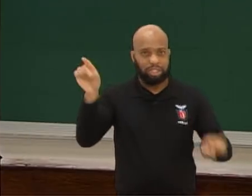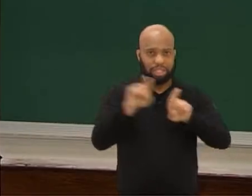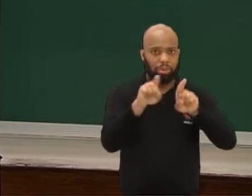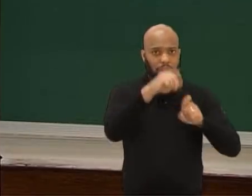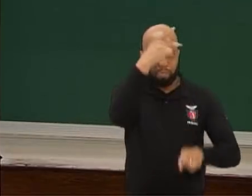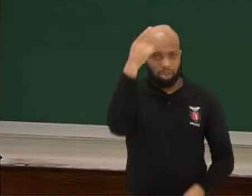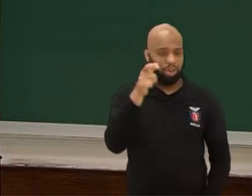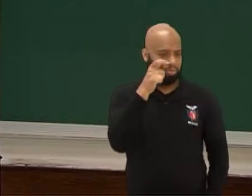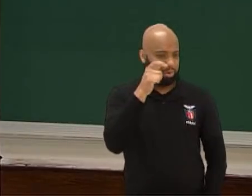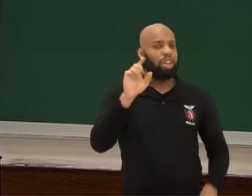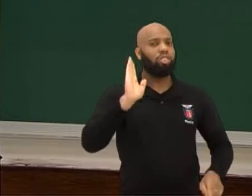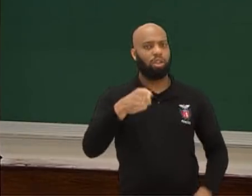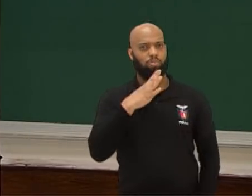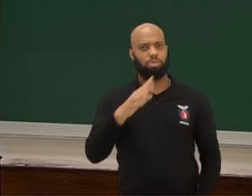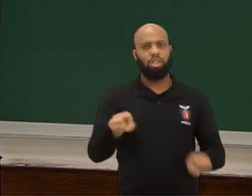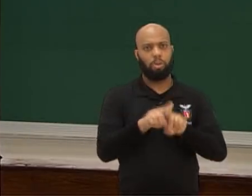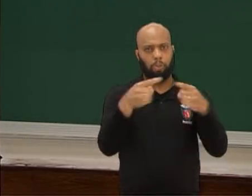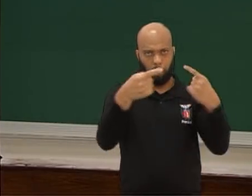pelos espectadores.